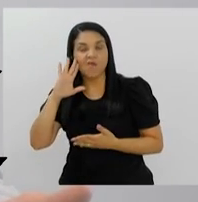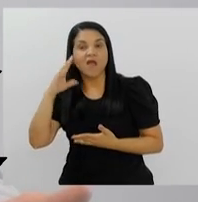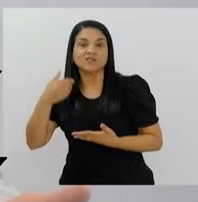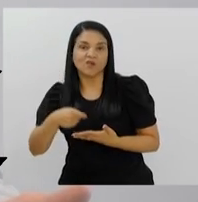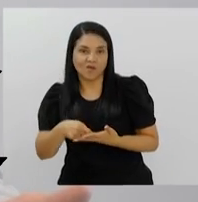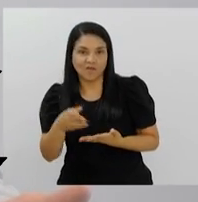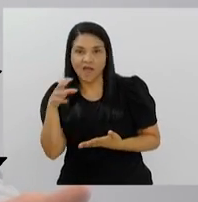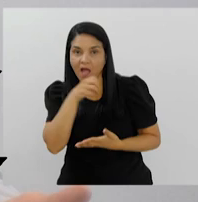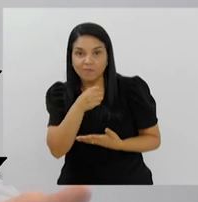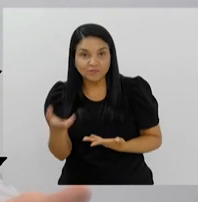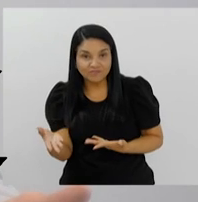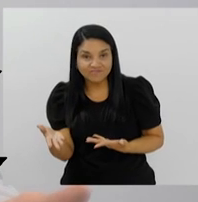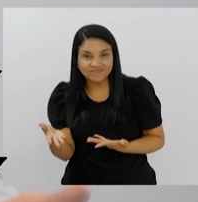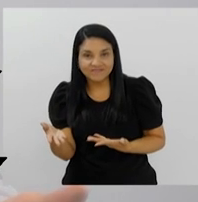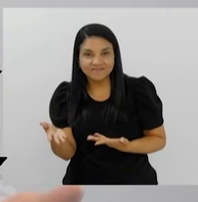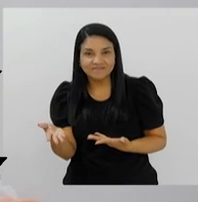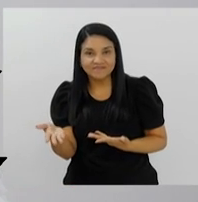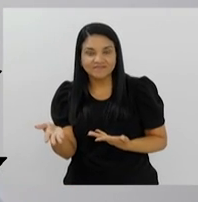resolvido